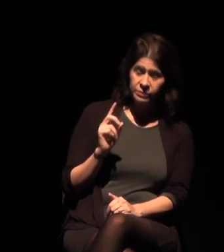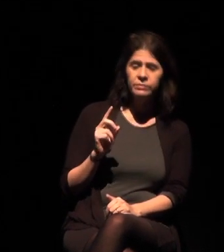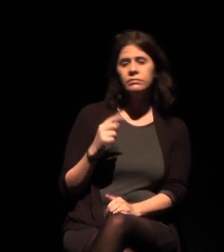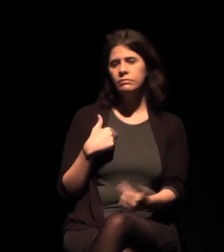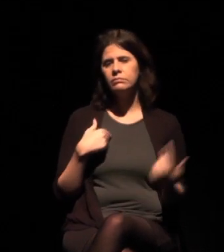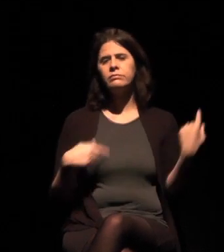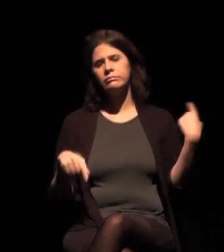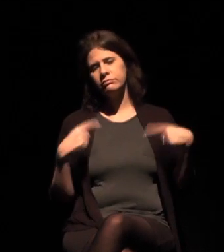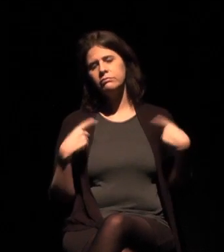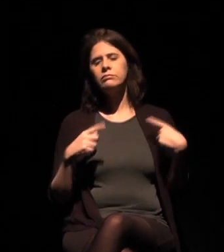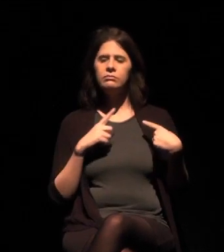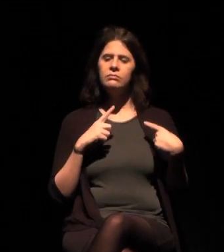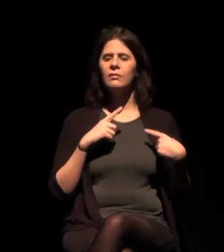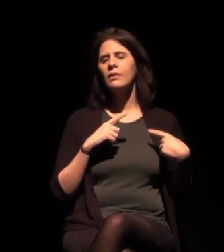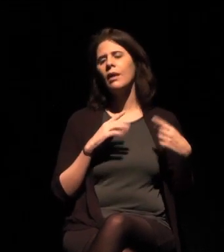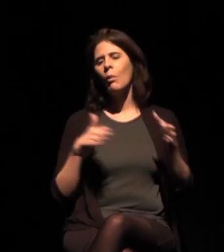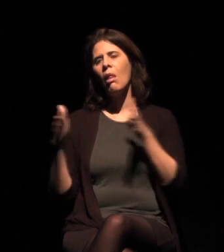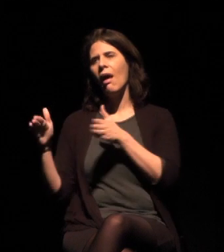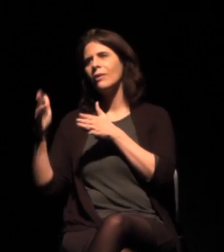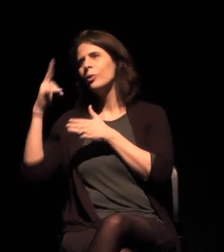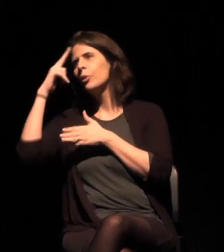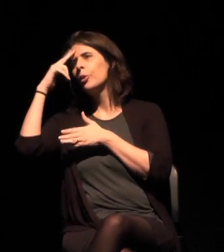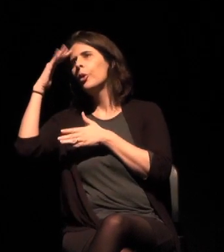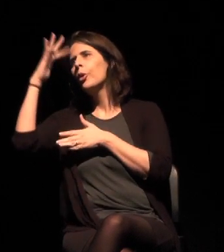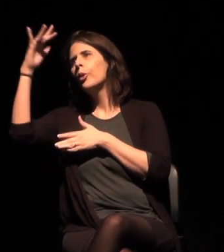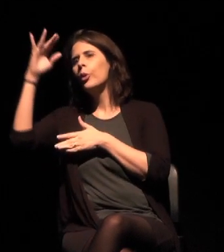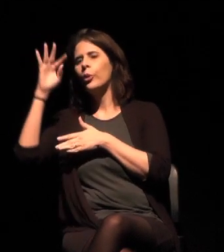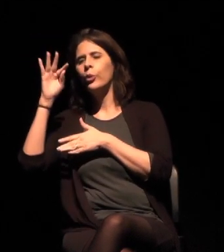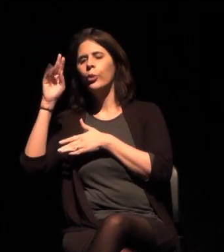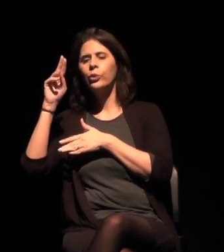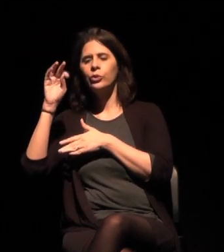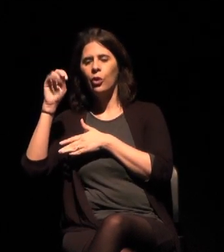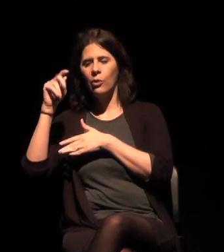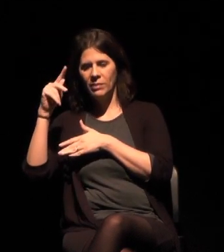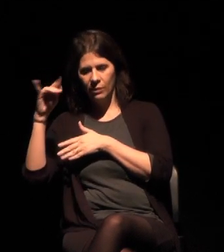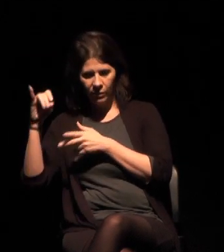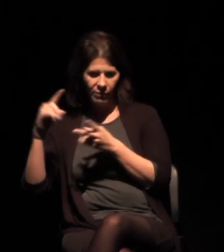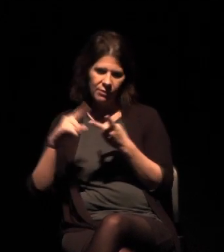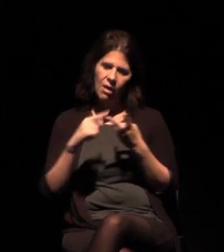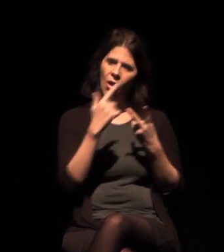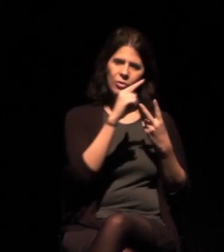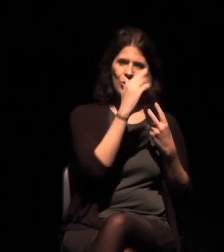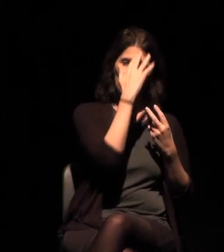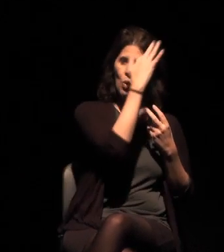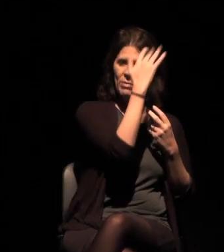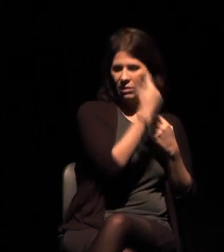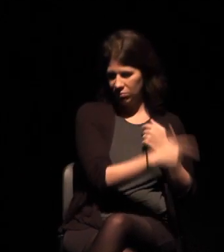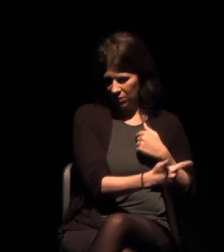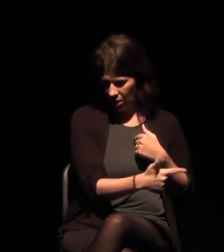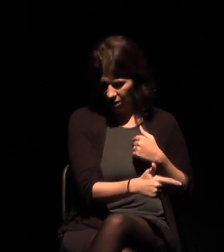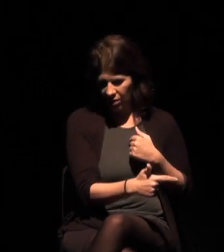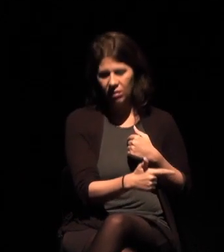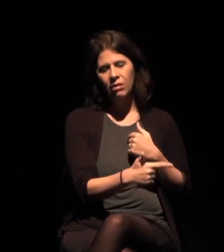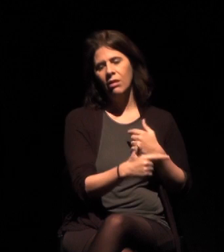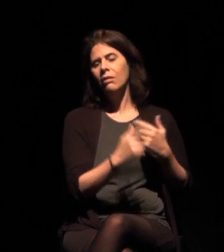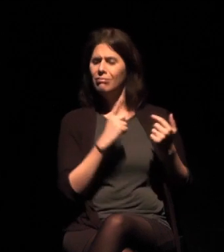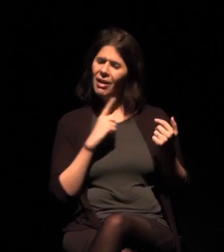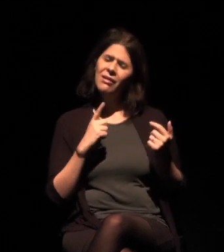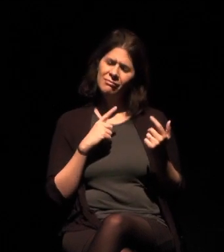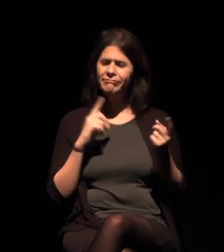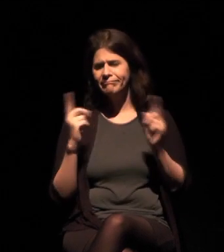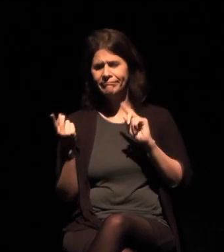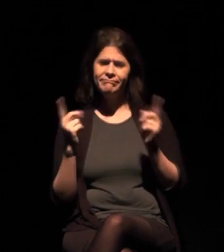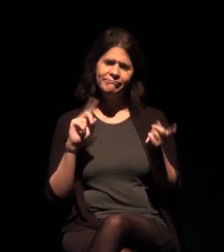mais o tópico tem um lado que é mais distópico né tem de tudo é tem muita gente que eu acho que é interessante